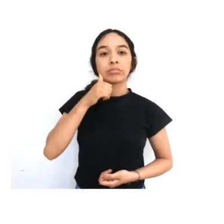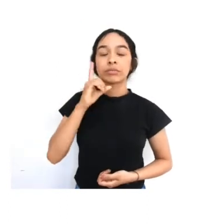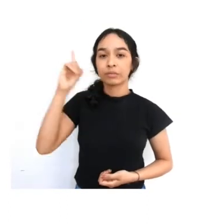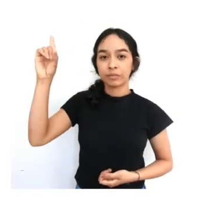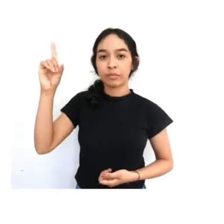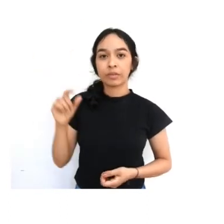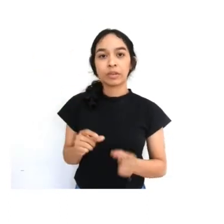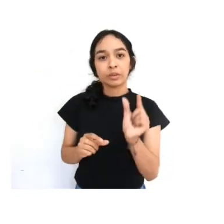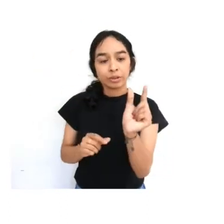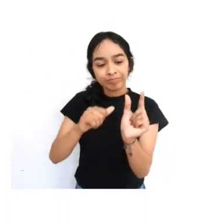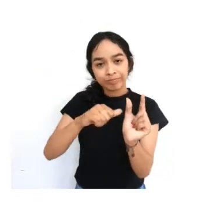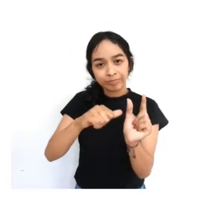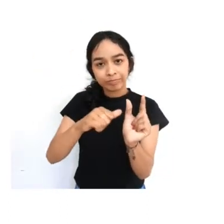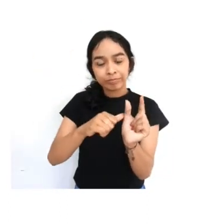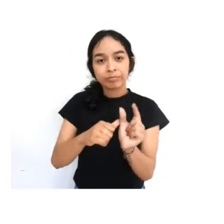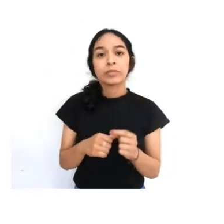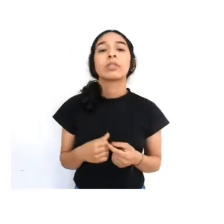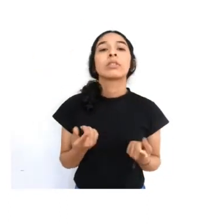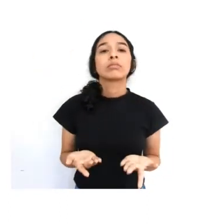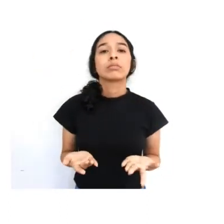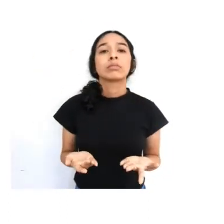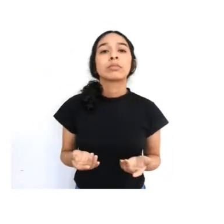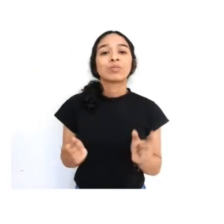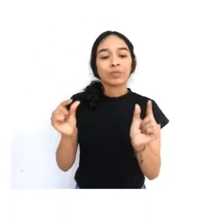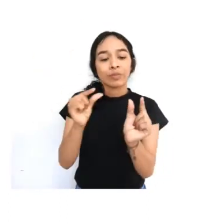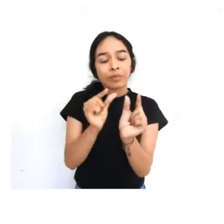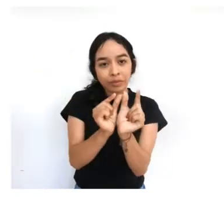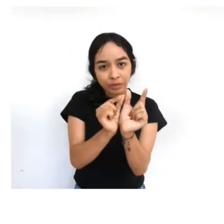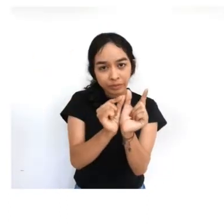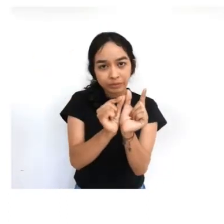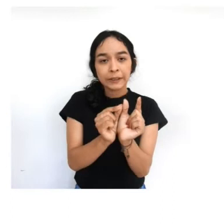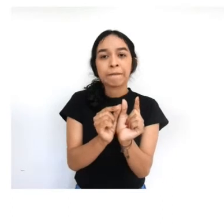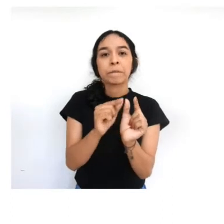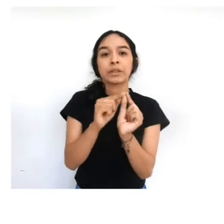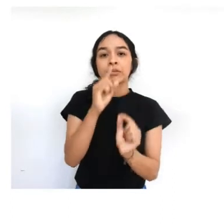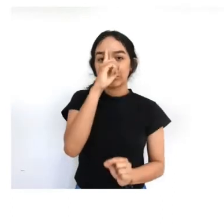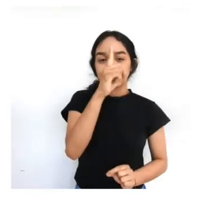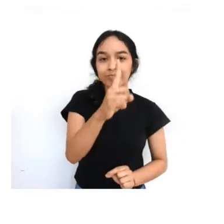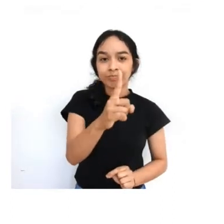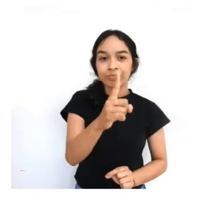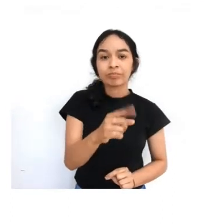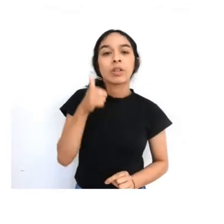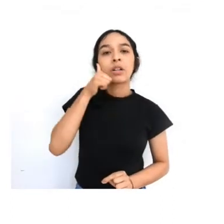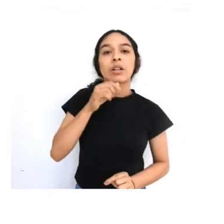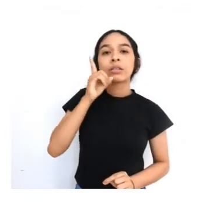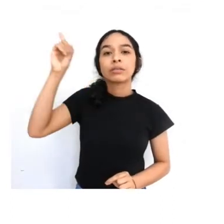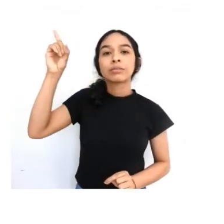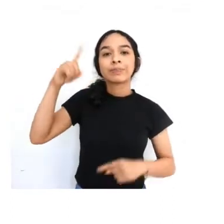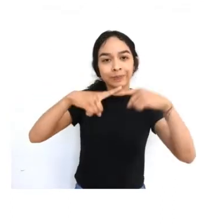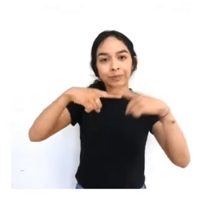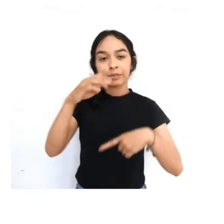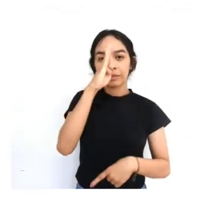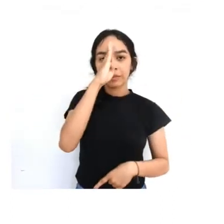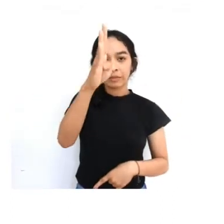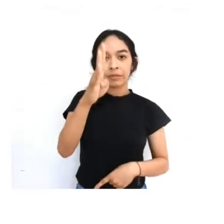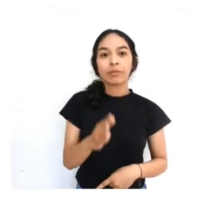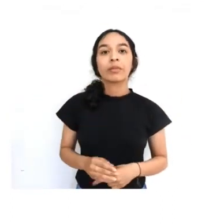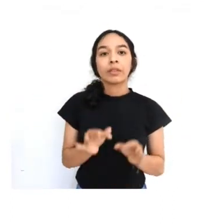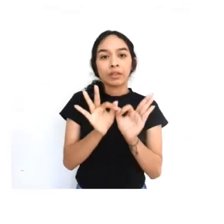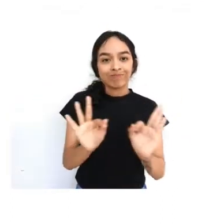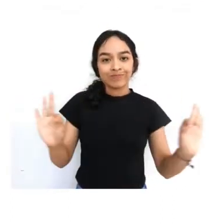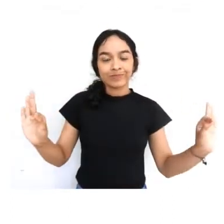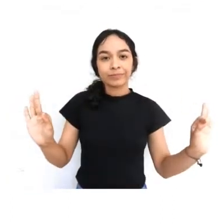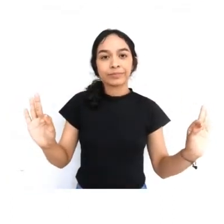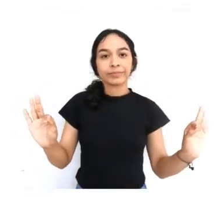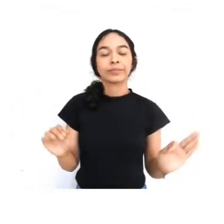nympham uma desinência, ou seja, o sufixo que determina que ninfa é